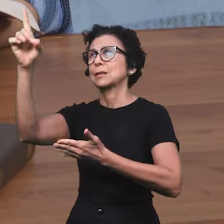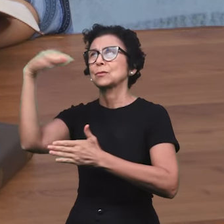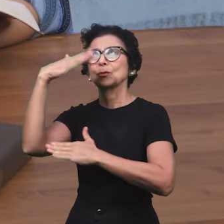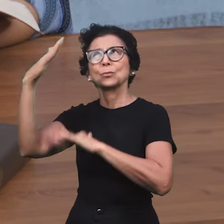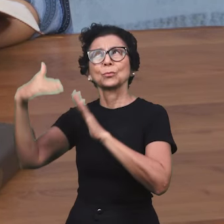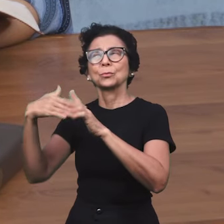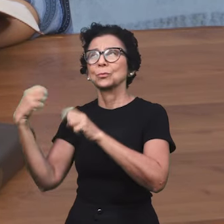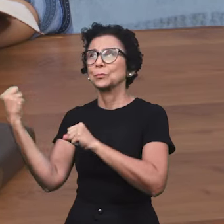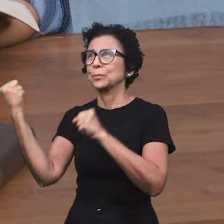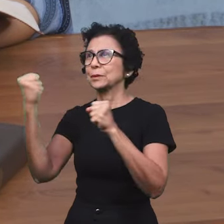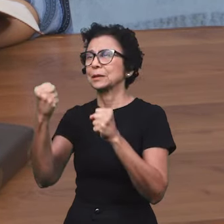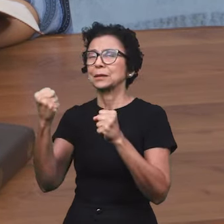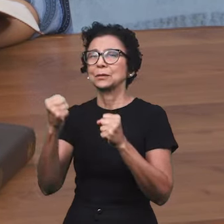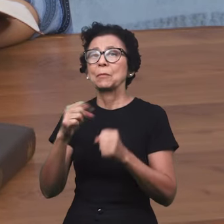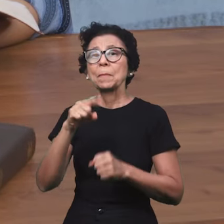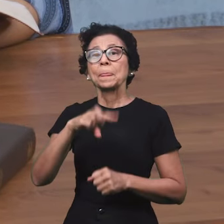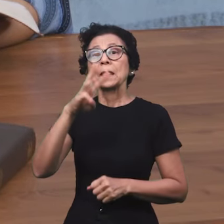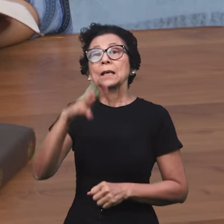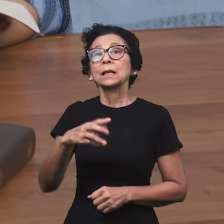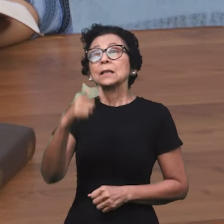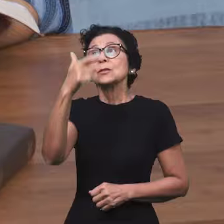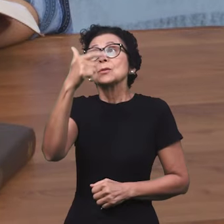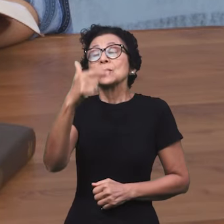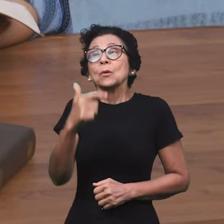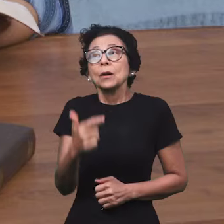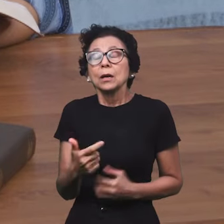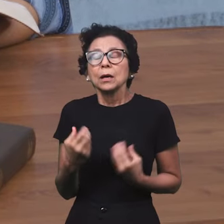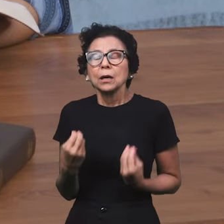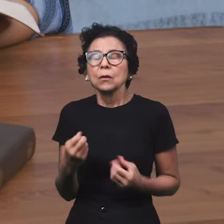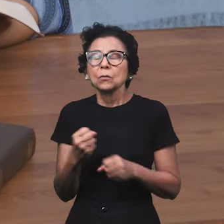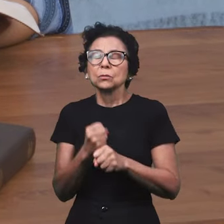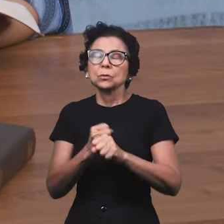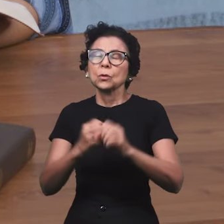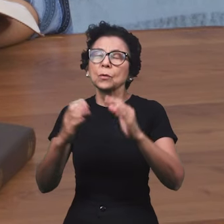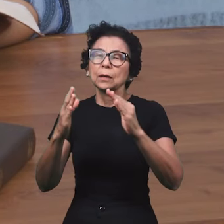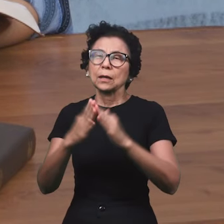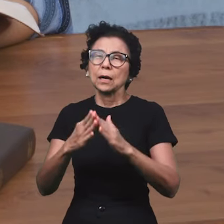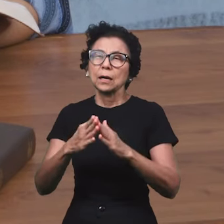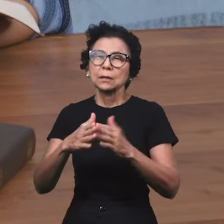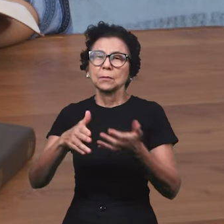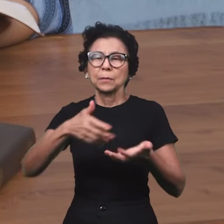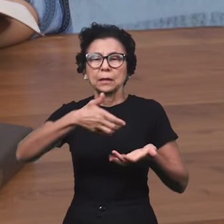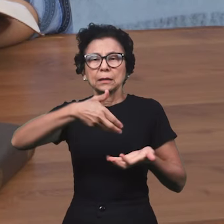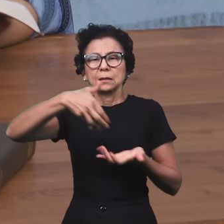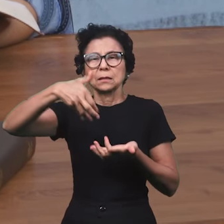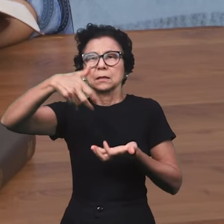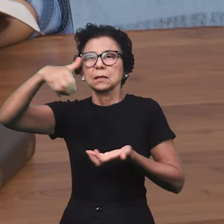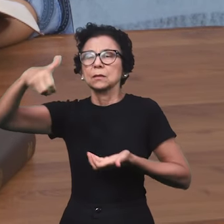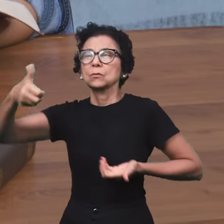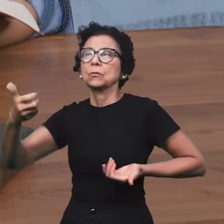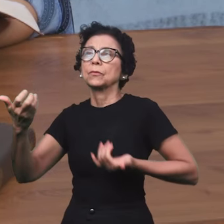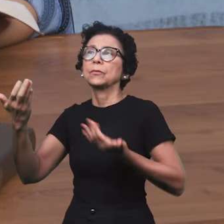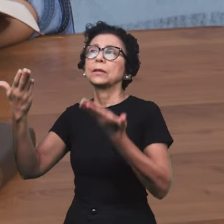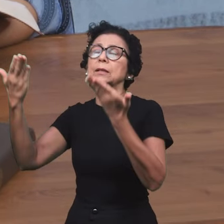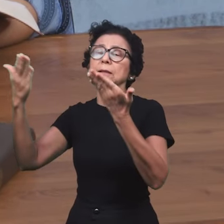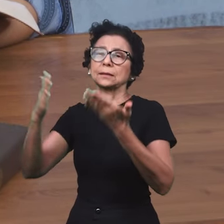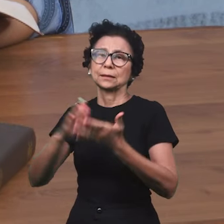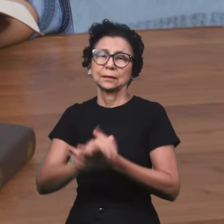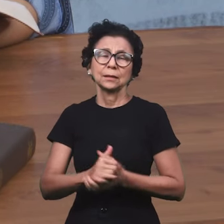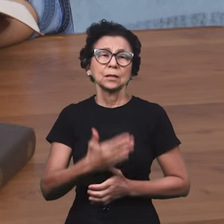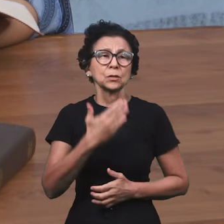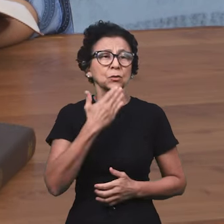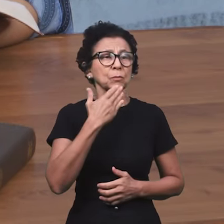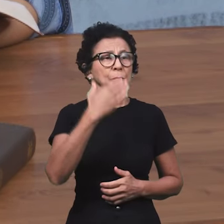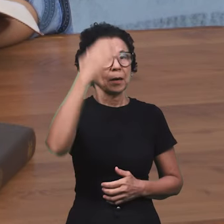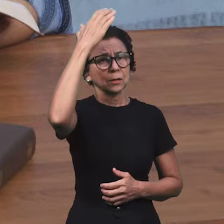casa, salvo para queimar incenso perante ele? Manda-me, pois, agora um homem sábio